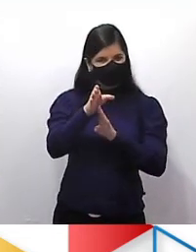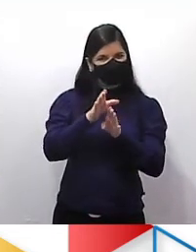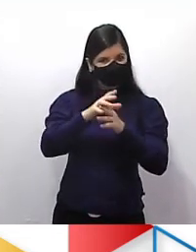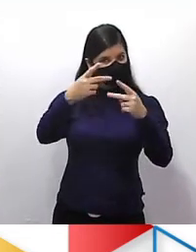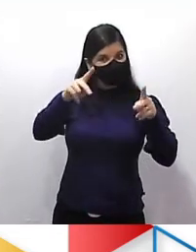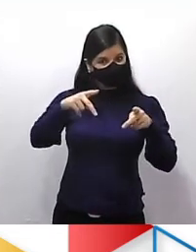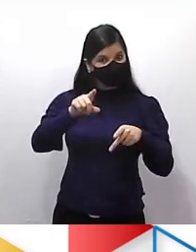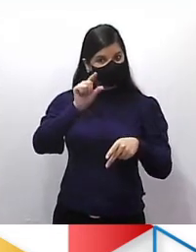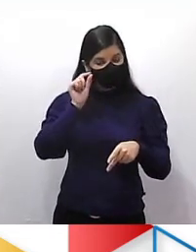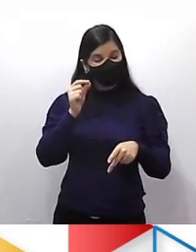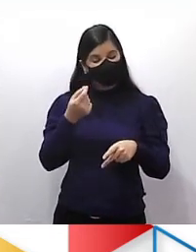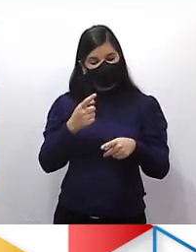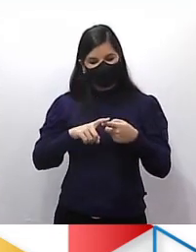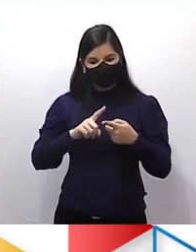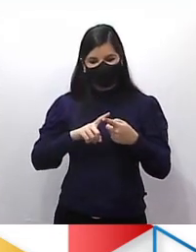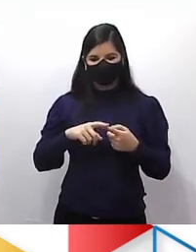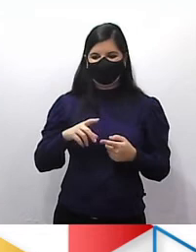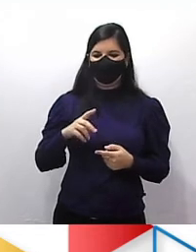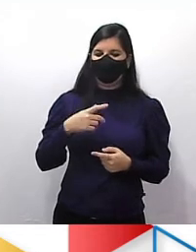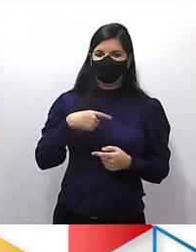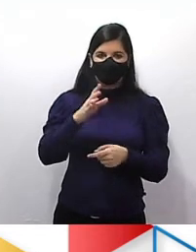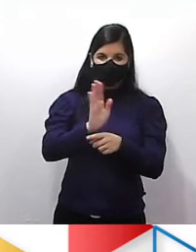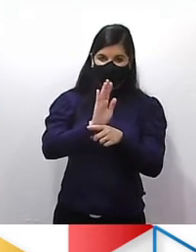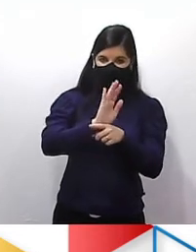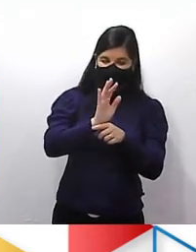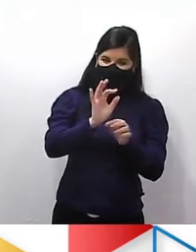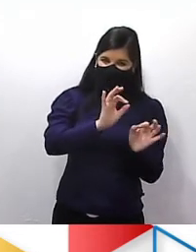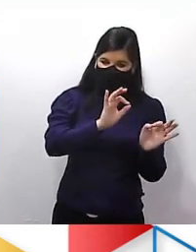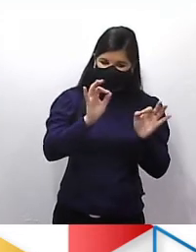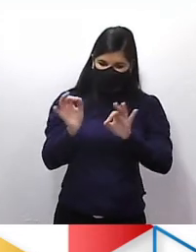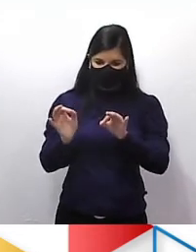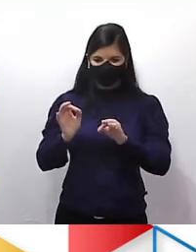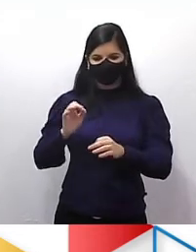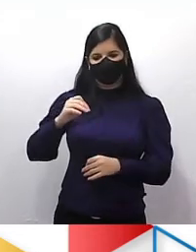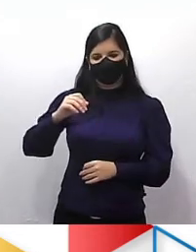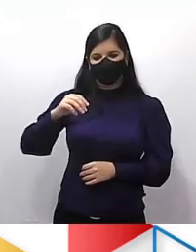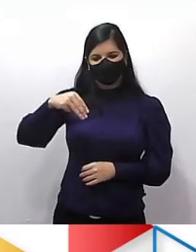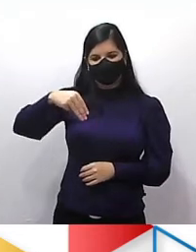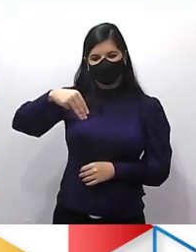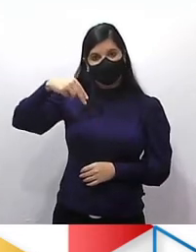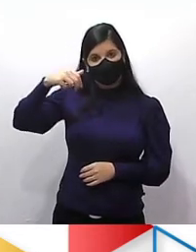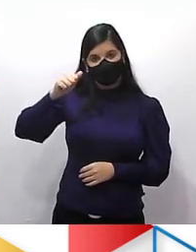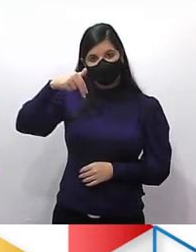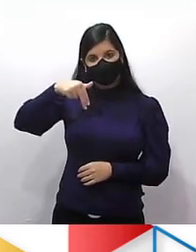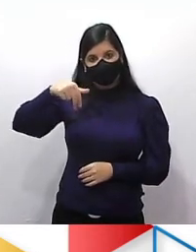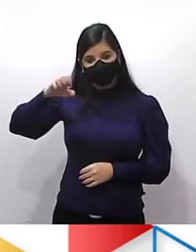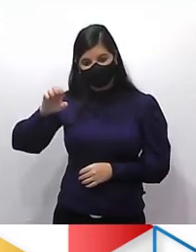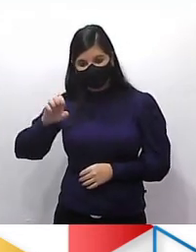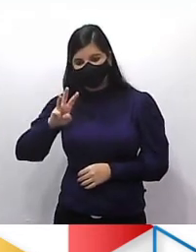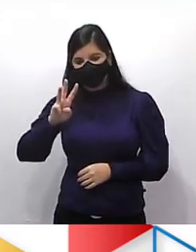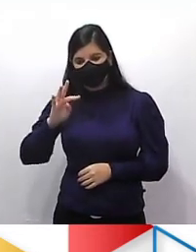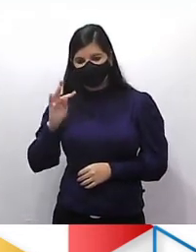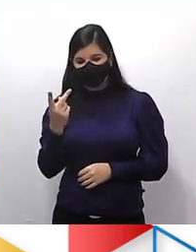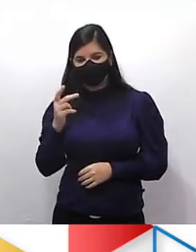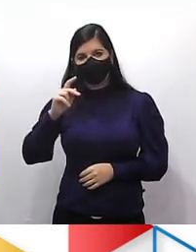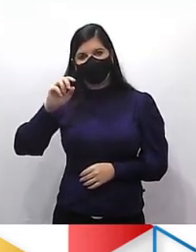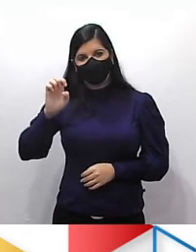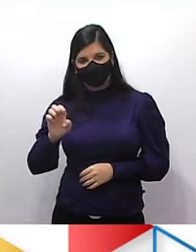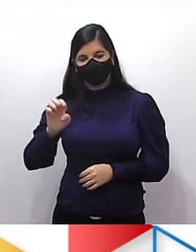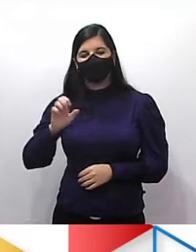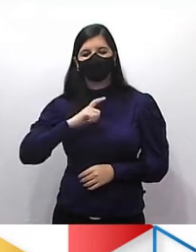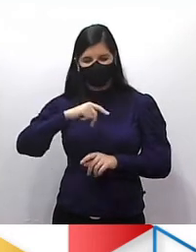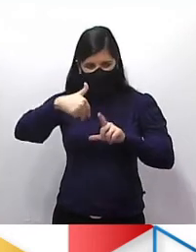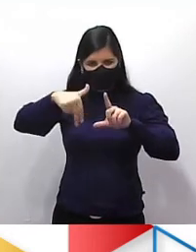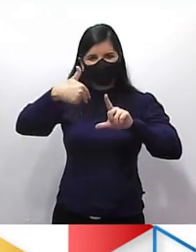você goste. I'm going to watch Annie with an E. Vou assistir Annie com o E e tem na Netflix se você